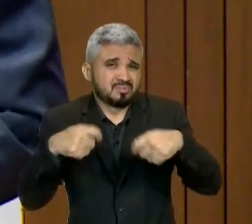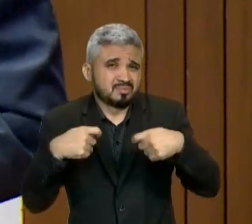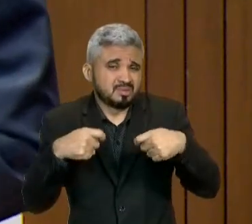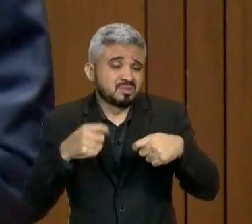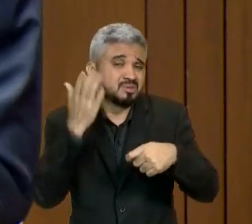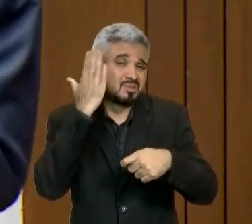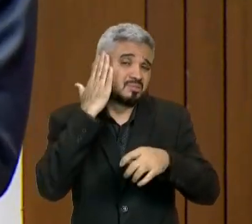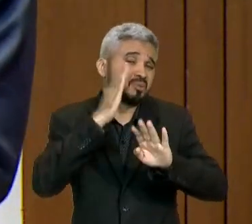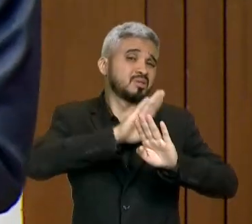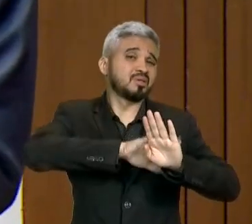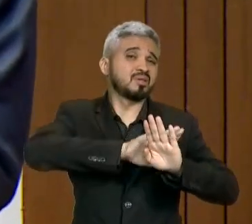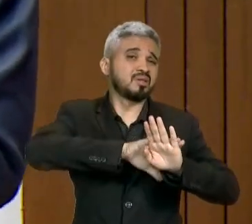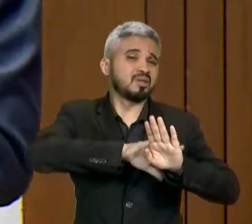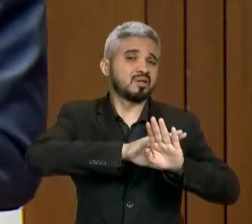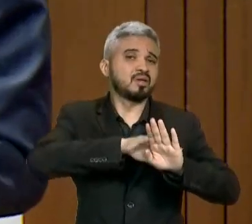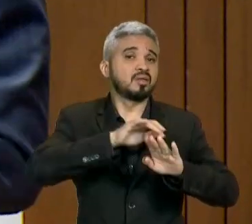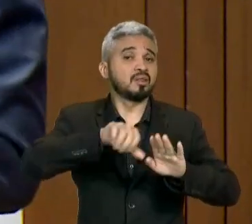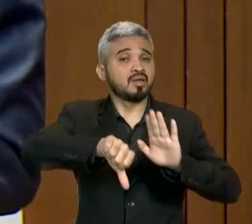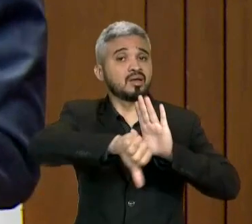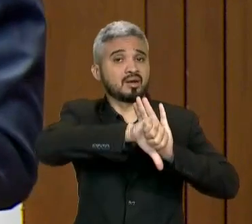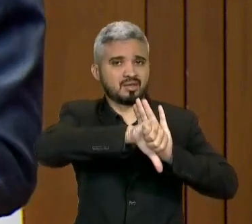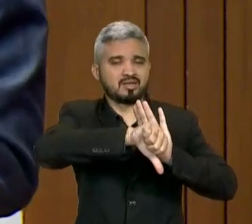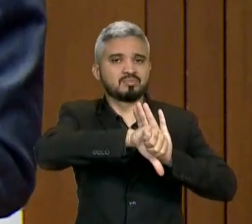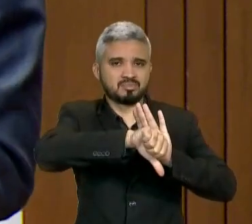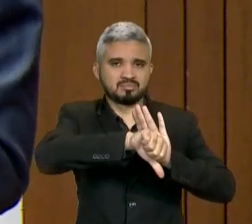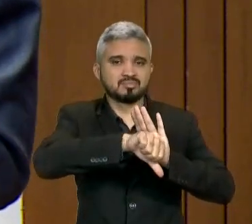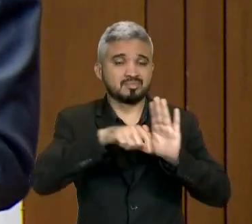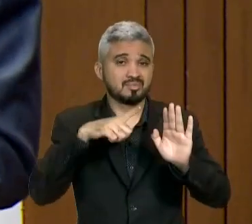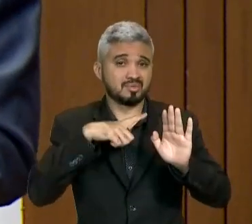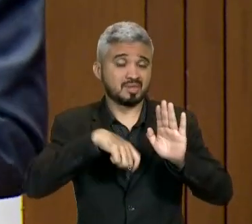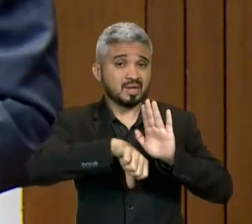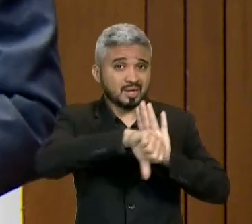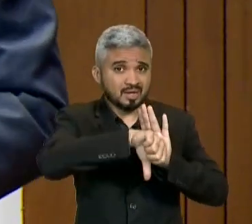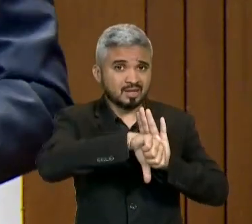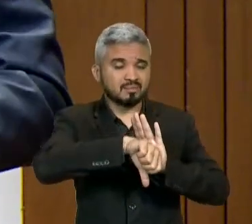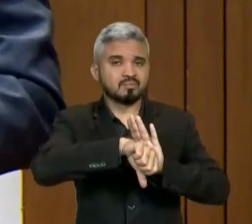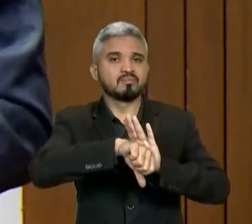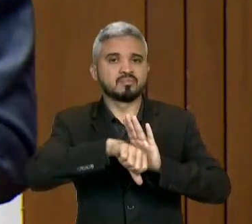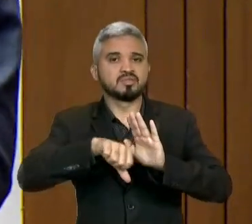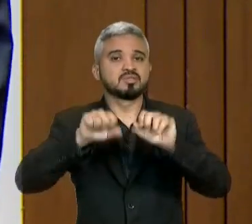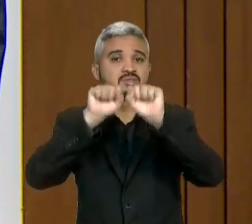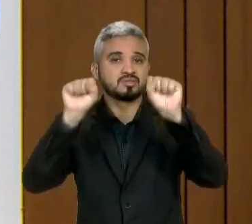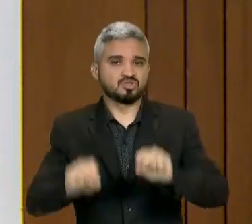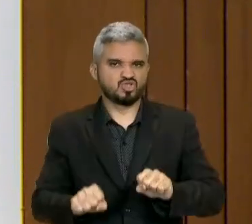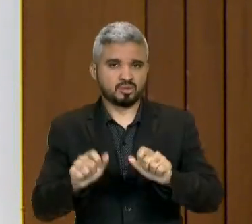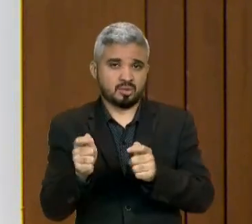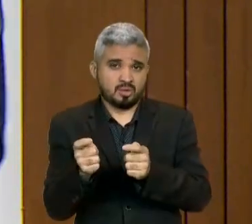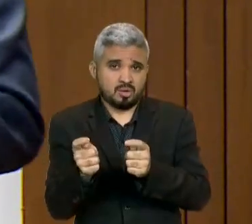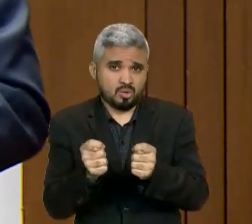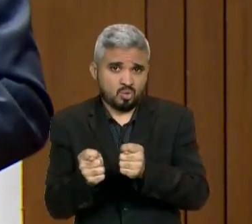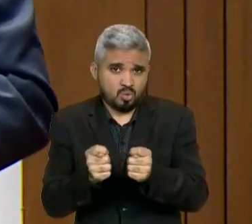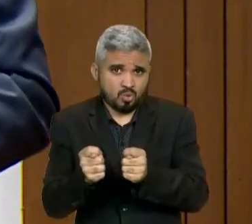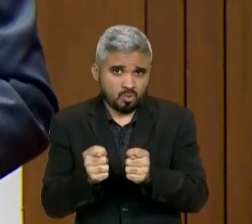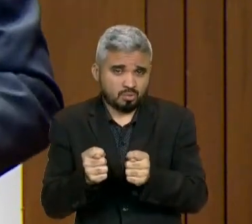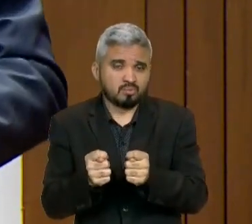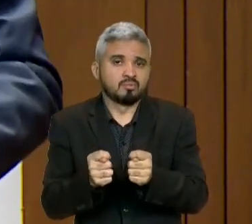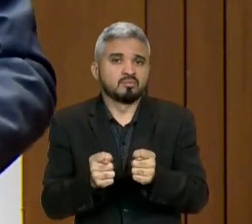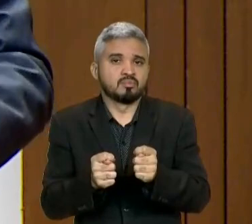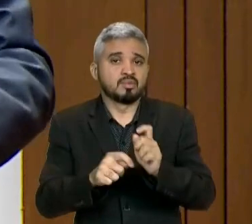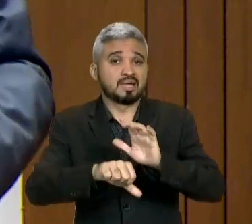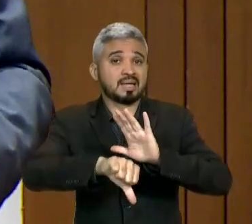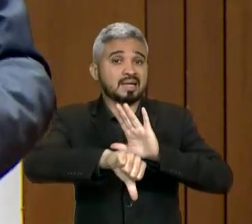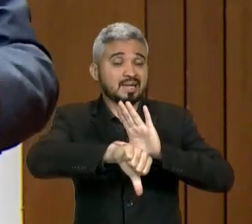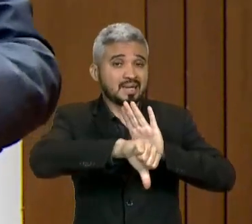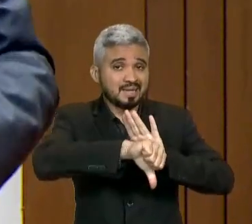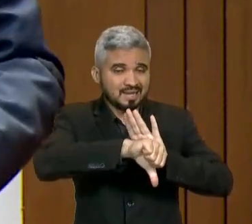um crime de pirâmide financeira, crime contra o sistema econômico, crime estelionato. Gente que